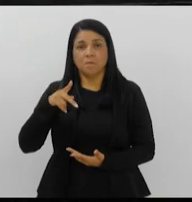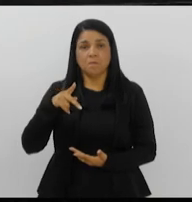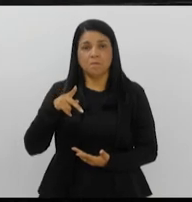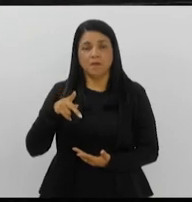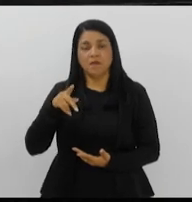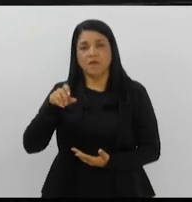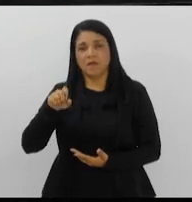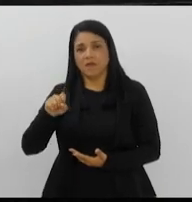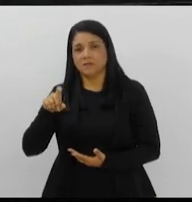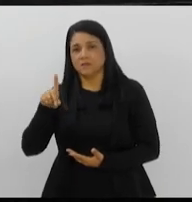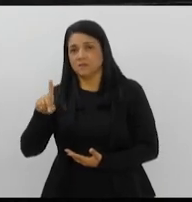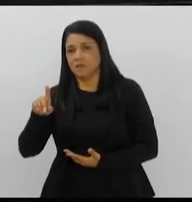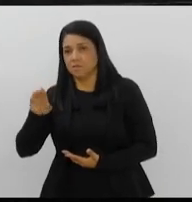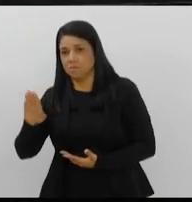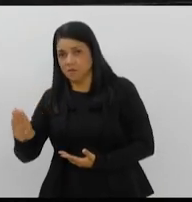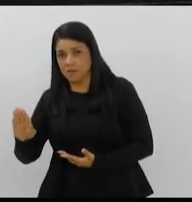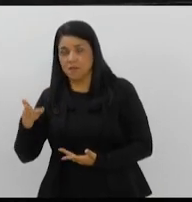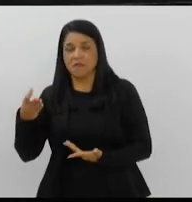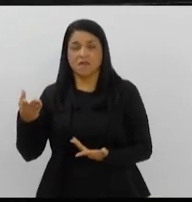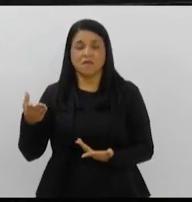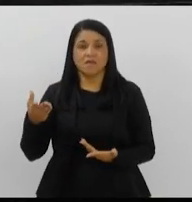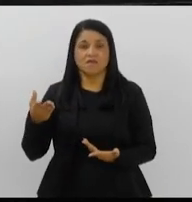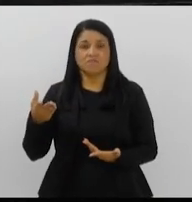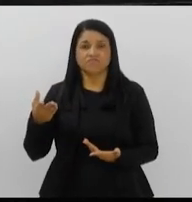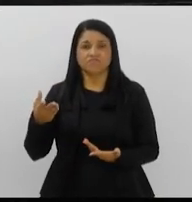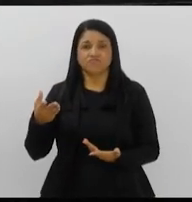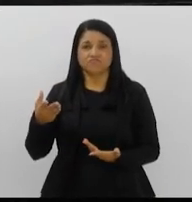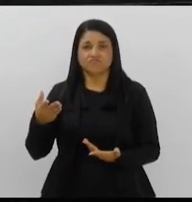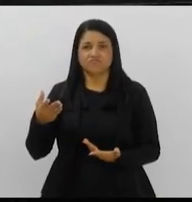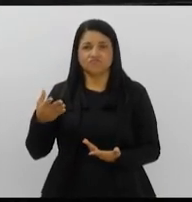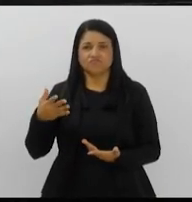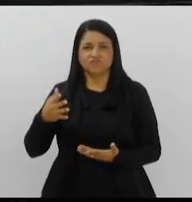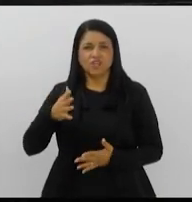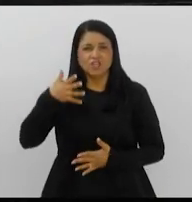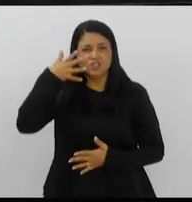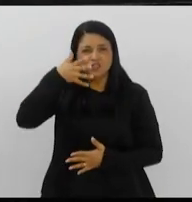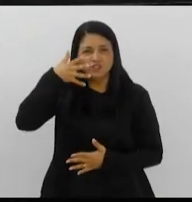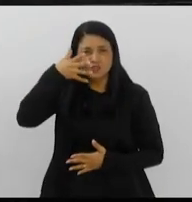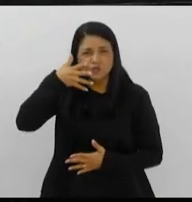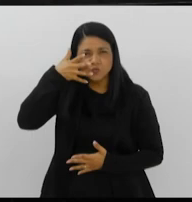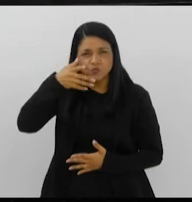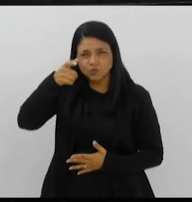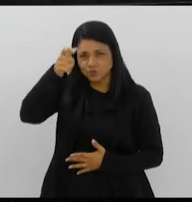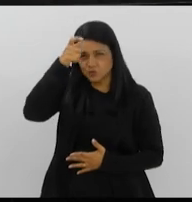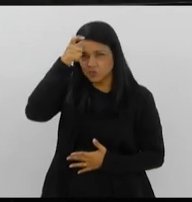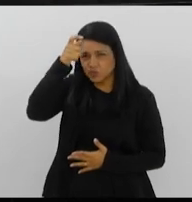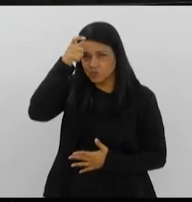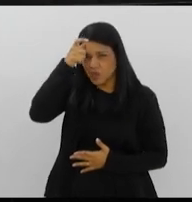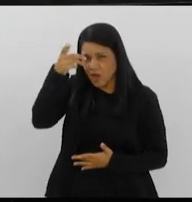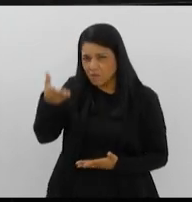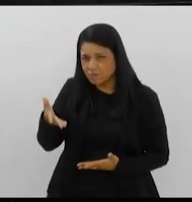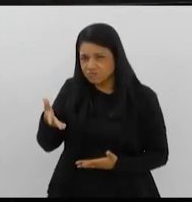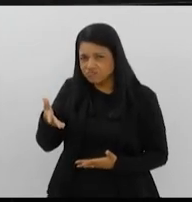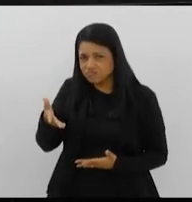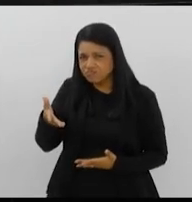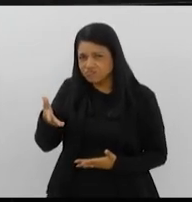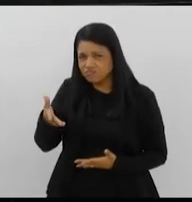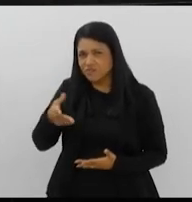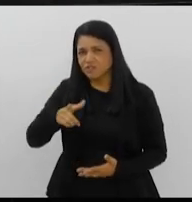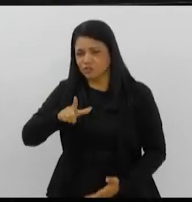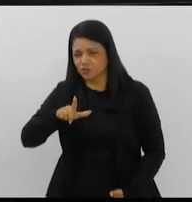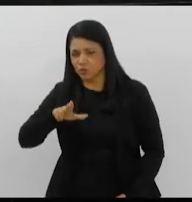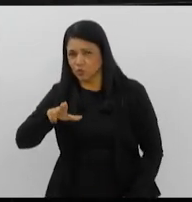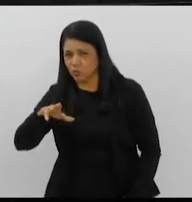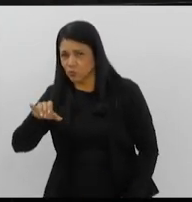que tiveram no poder esses últimos 40 anos, é o discurso do diabo, de Satanás, de